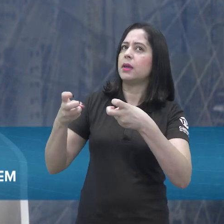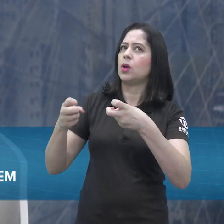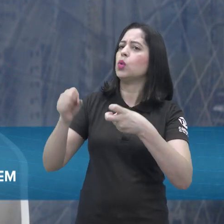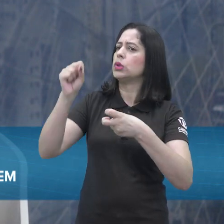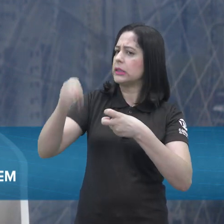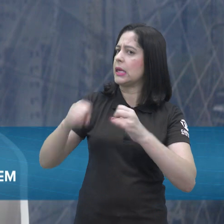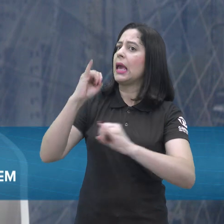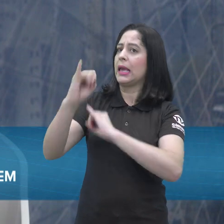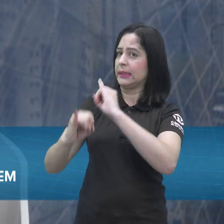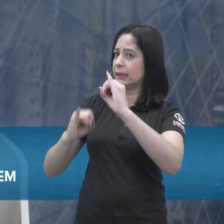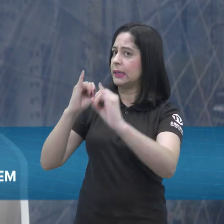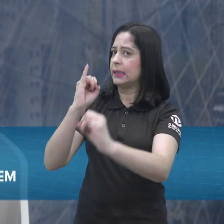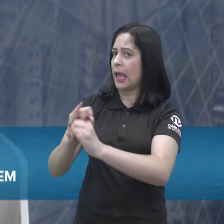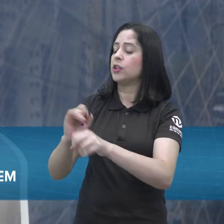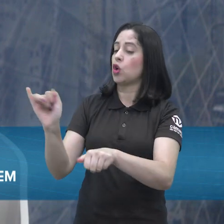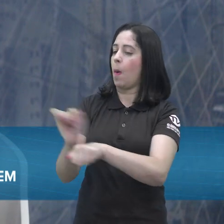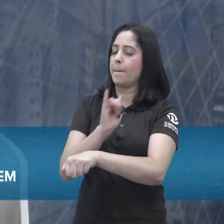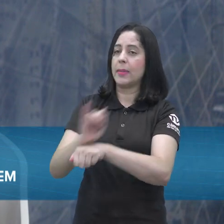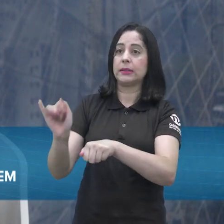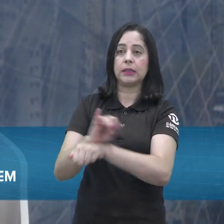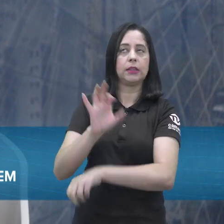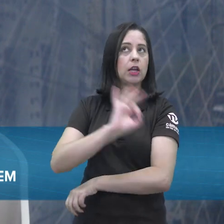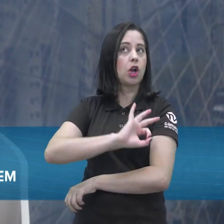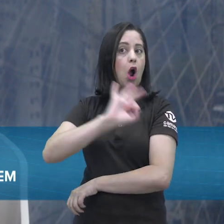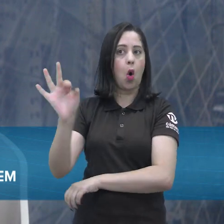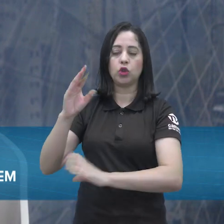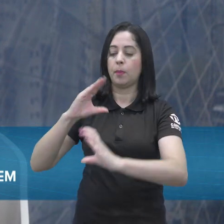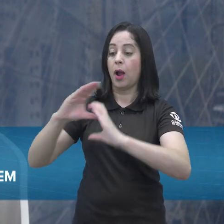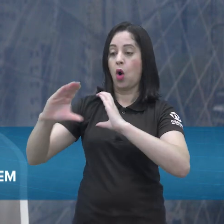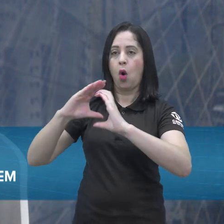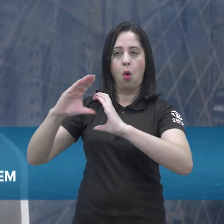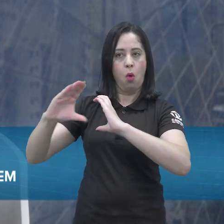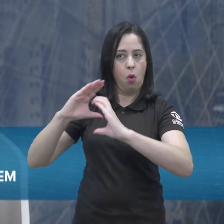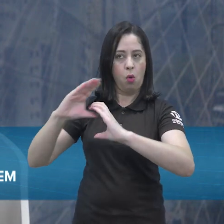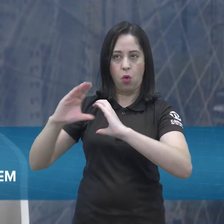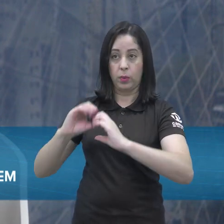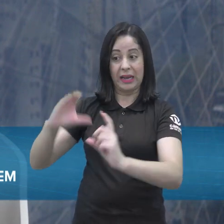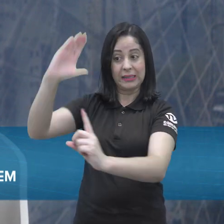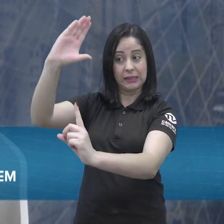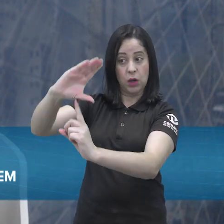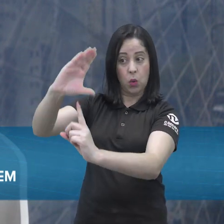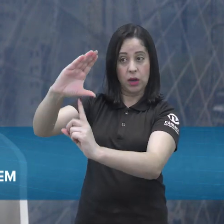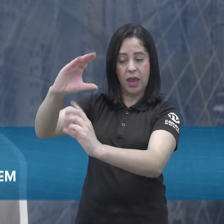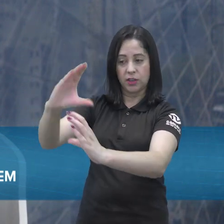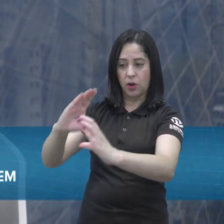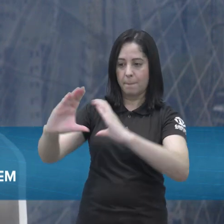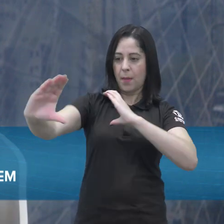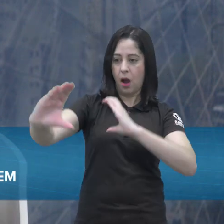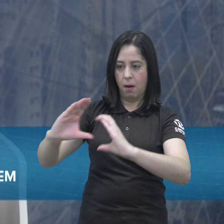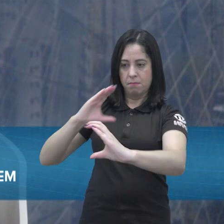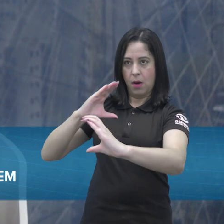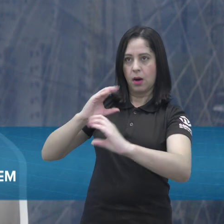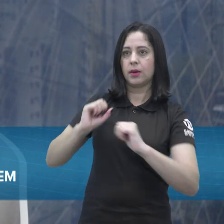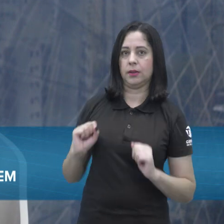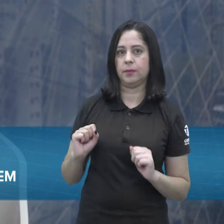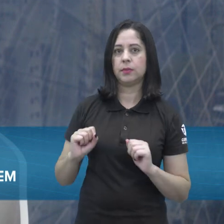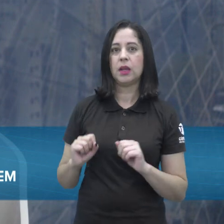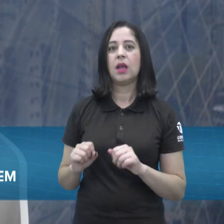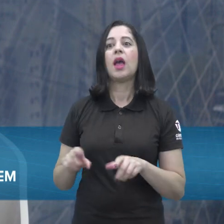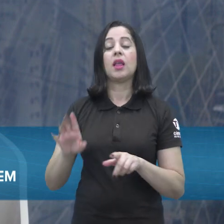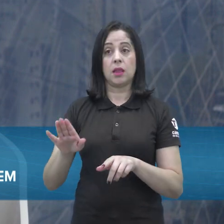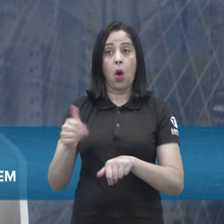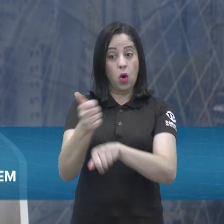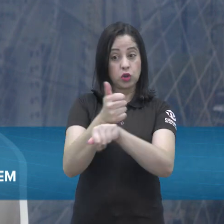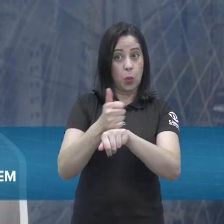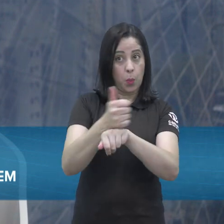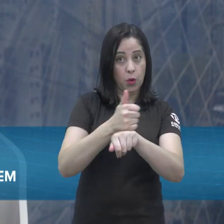digital é sim um canal de comunicação com parte das suas personas, com parte dos seus clientes. Pode não ser a totalidade. Nós falamos aí